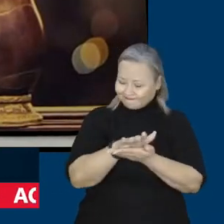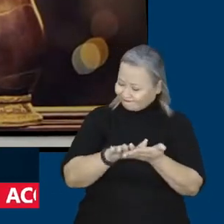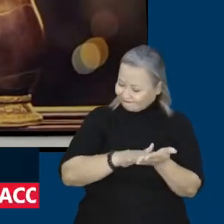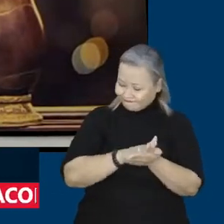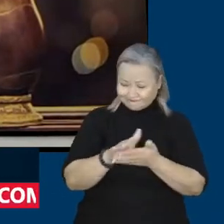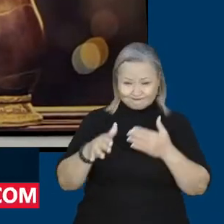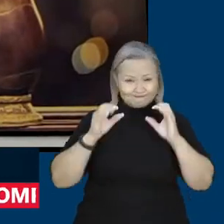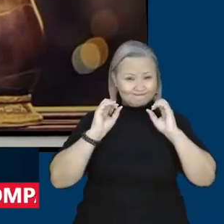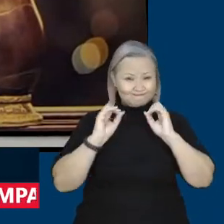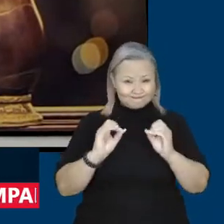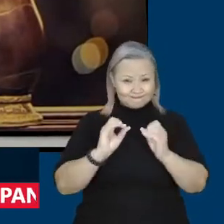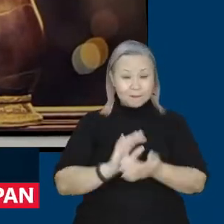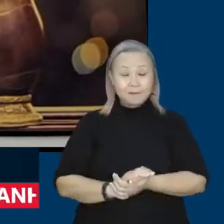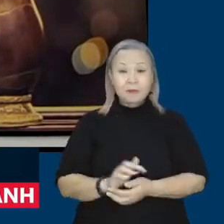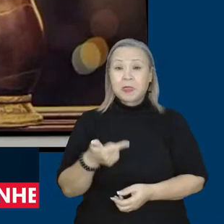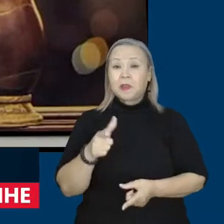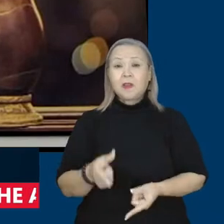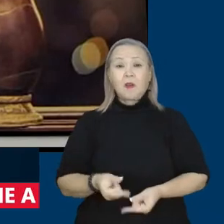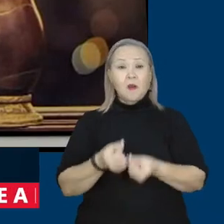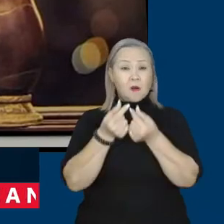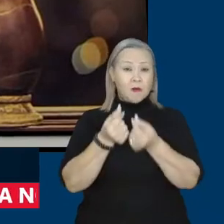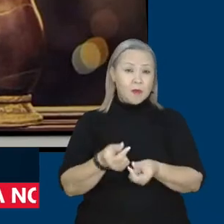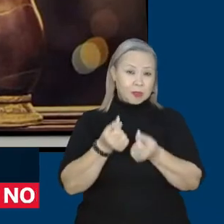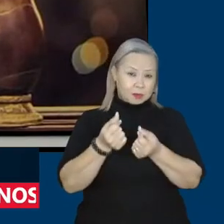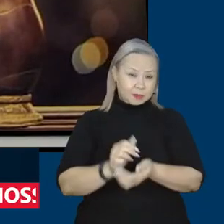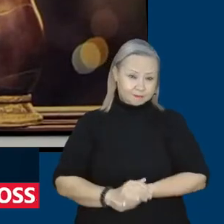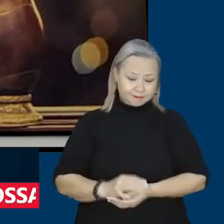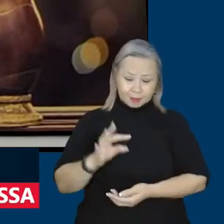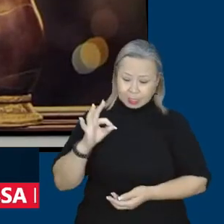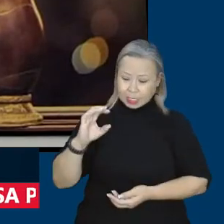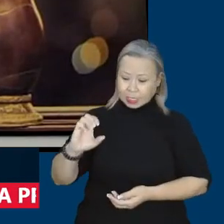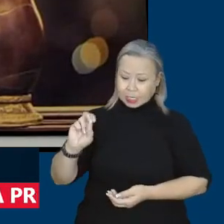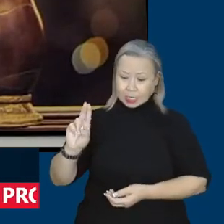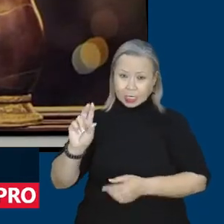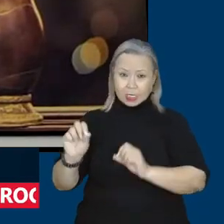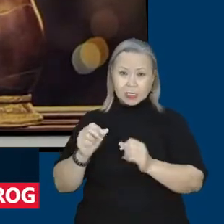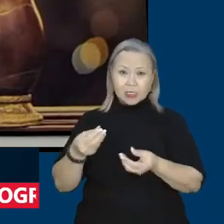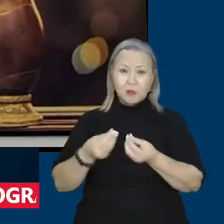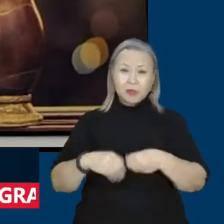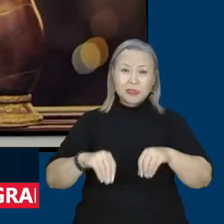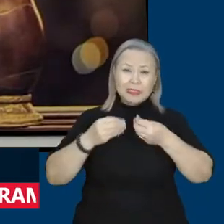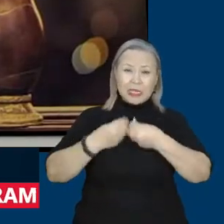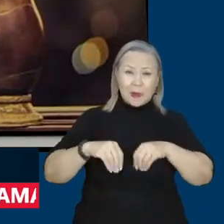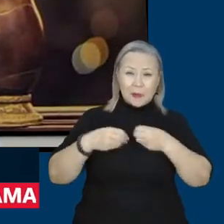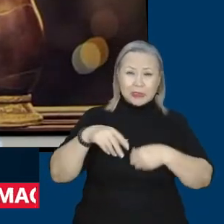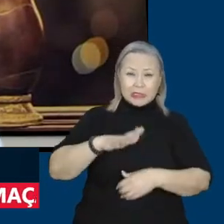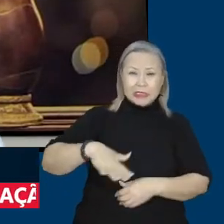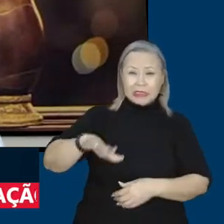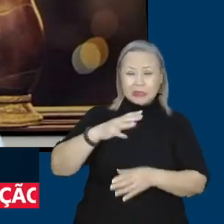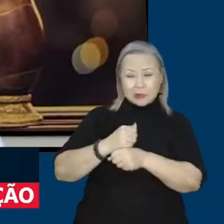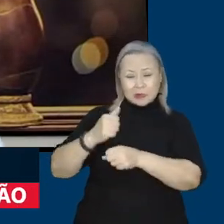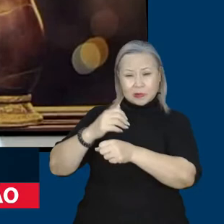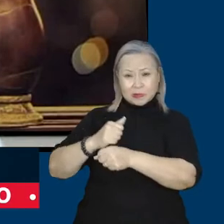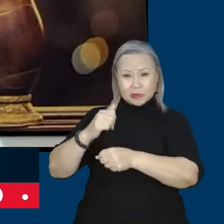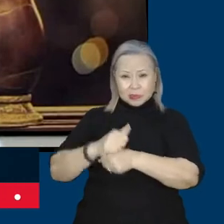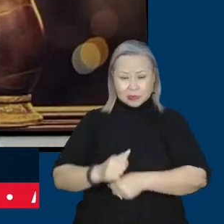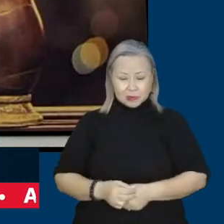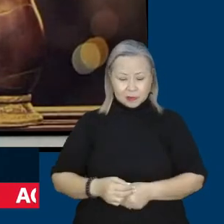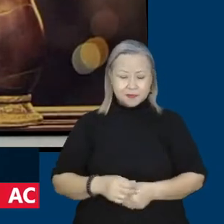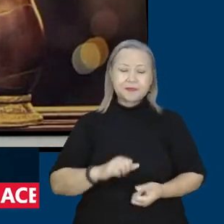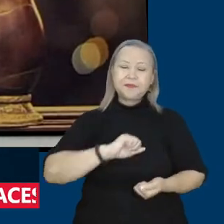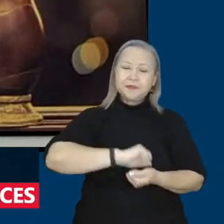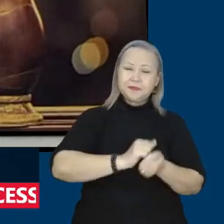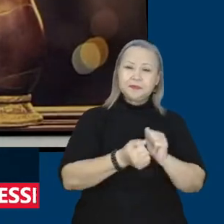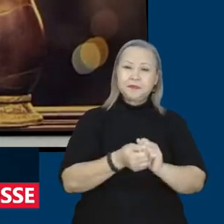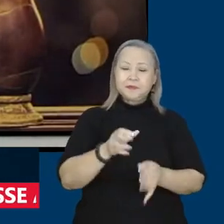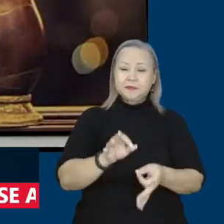porque não tem dinheiro Há quem diga do tribunal de conta que a defasagem para ajustar a caminhada do